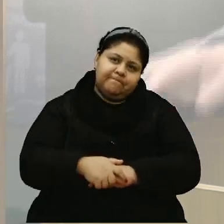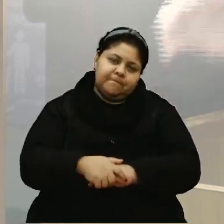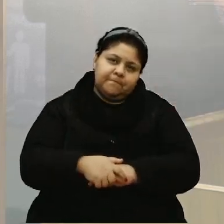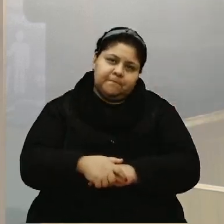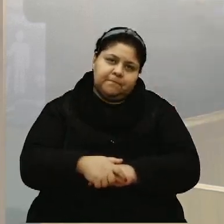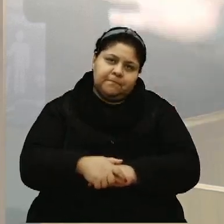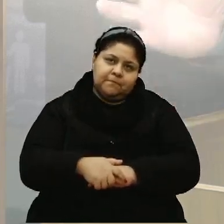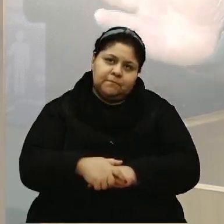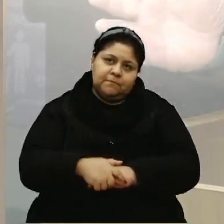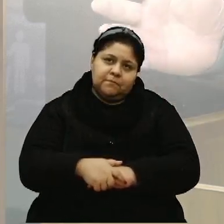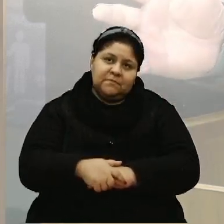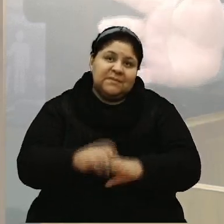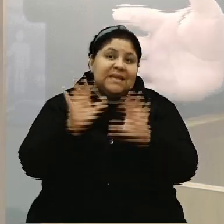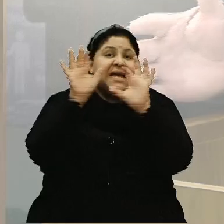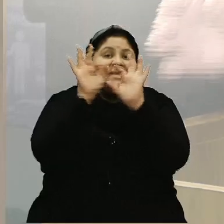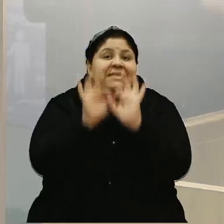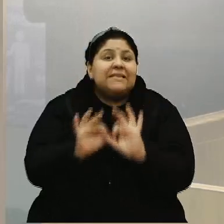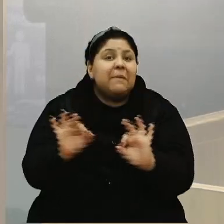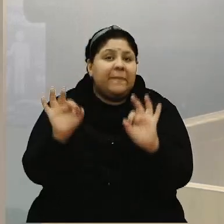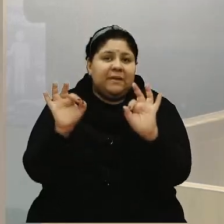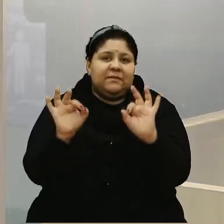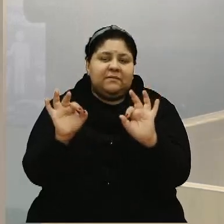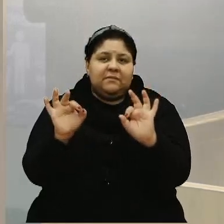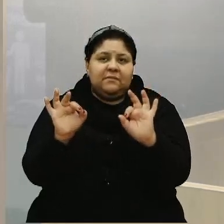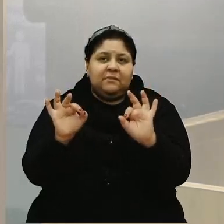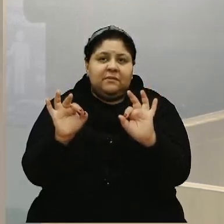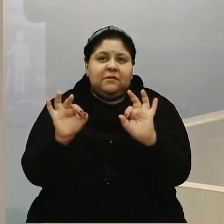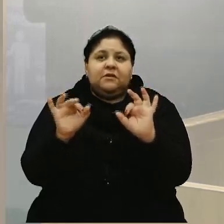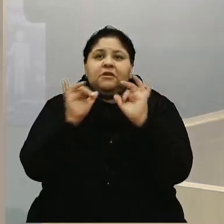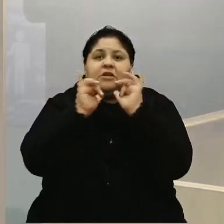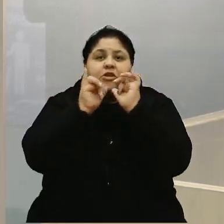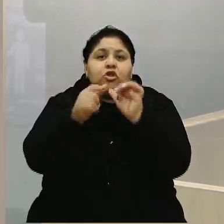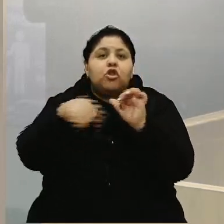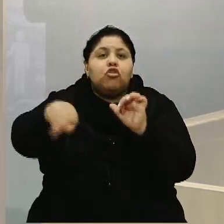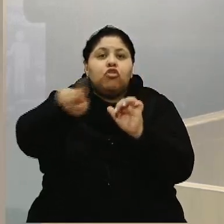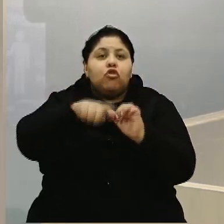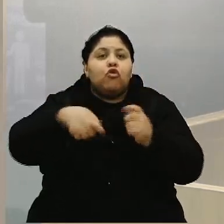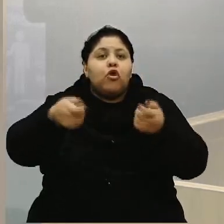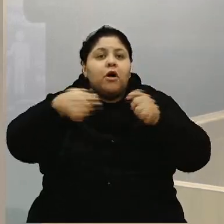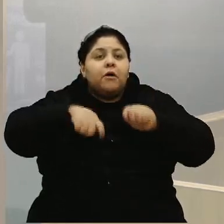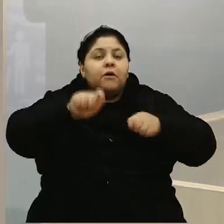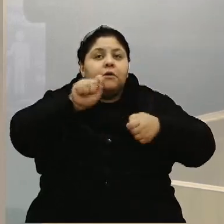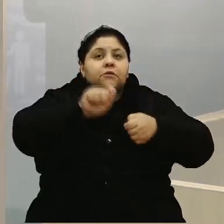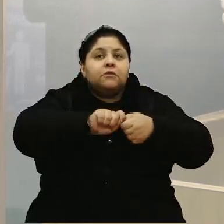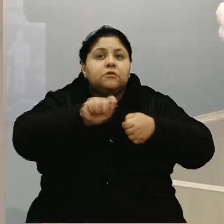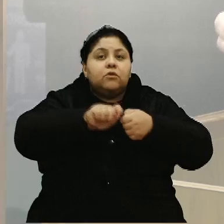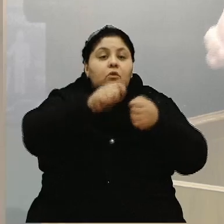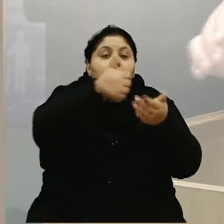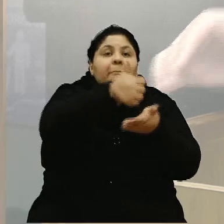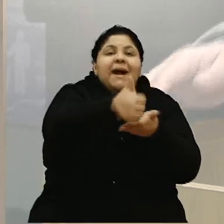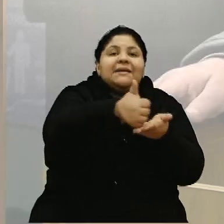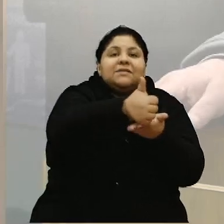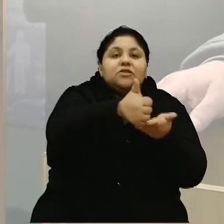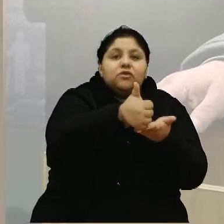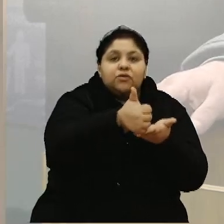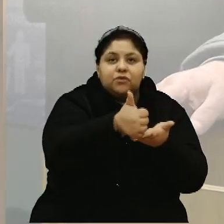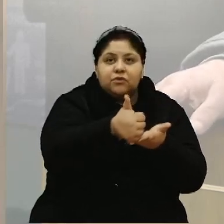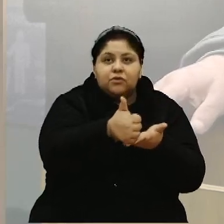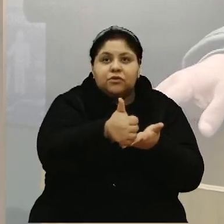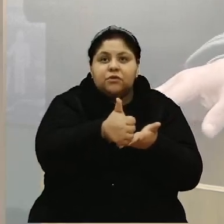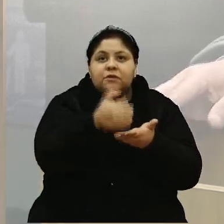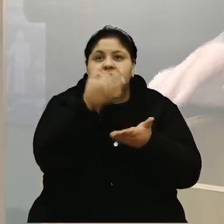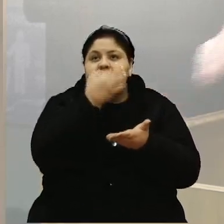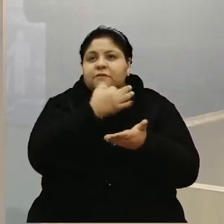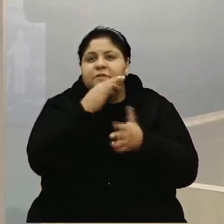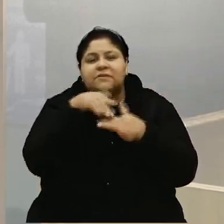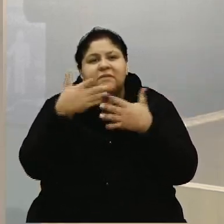Exatamente, uma coisa tão simples. Tão simples. É isso que eu digo. Nós precisamos que seja feito feijão com arroz no nosso município.